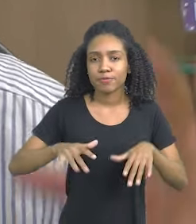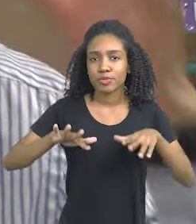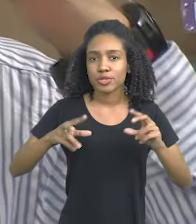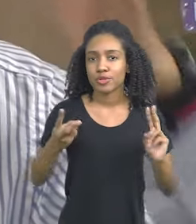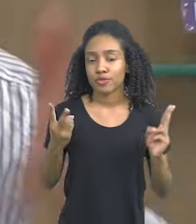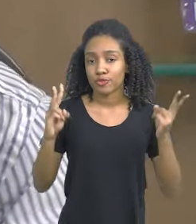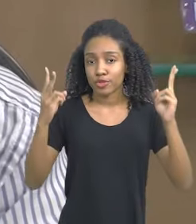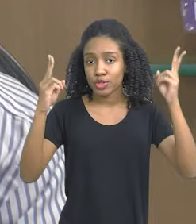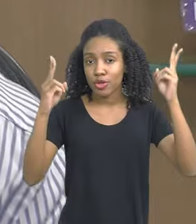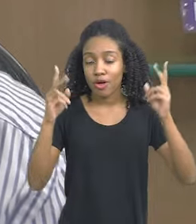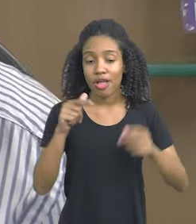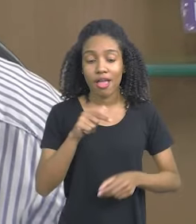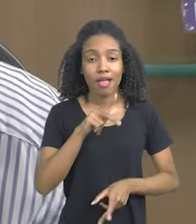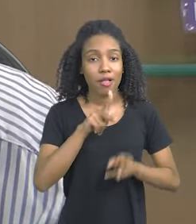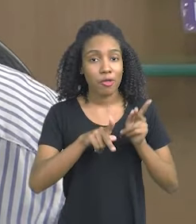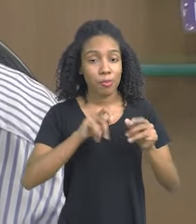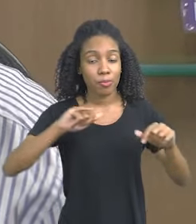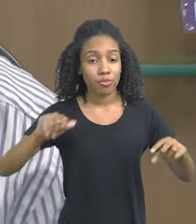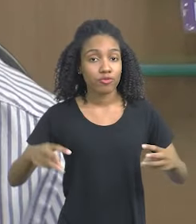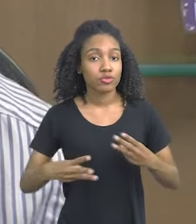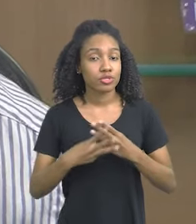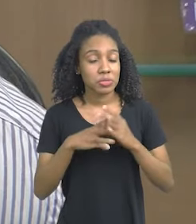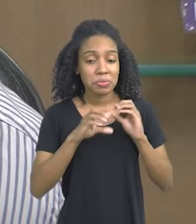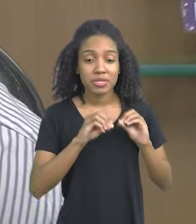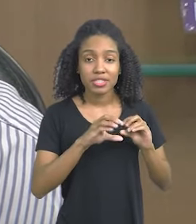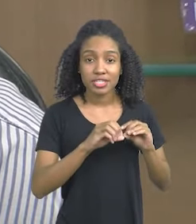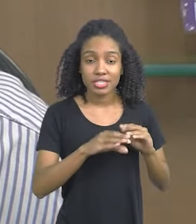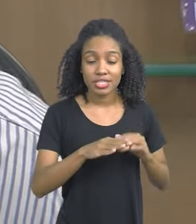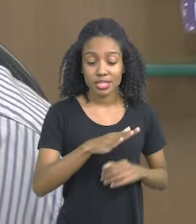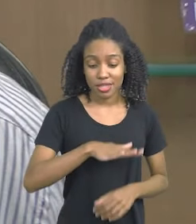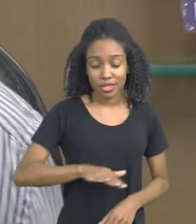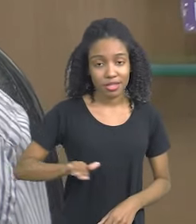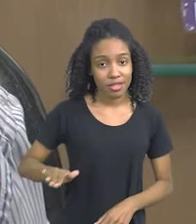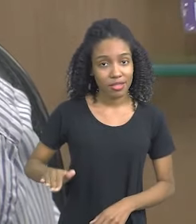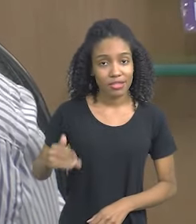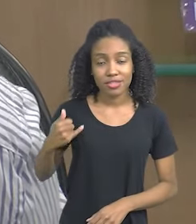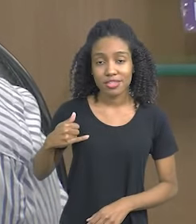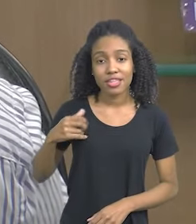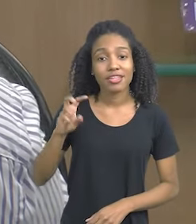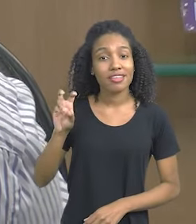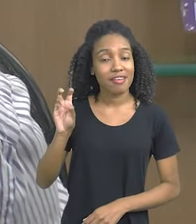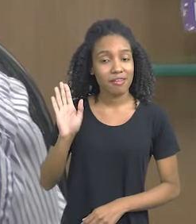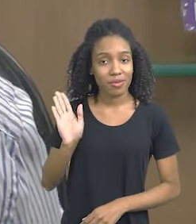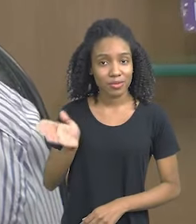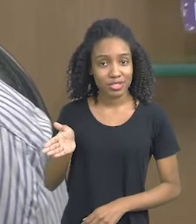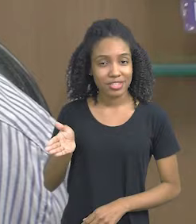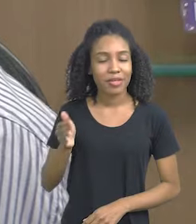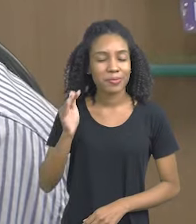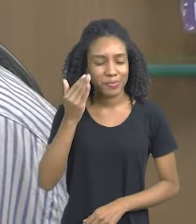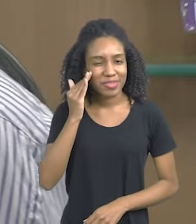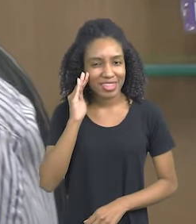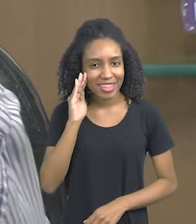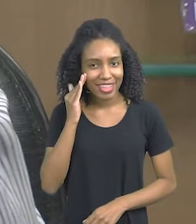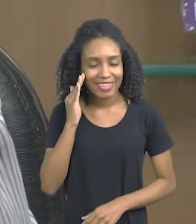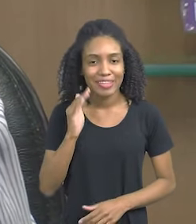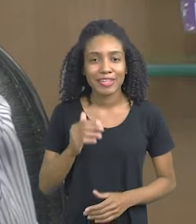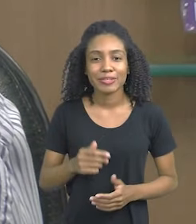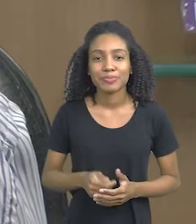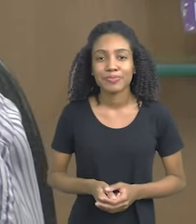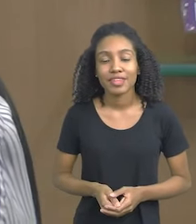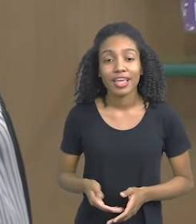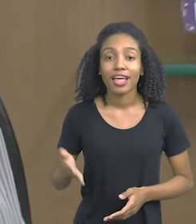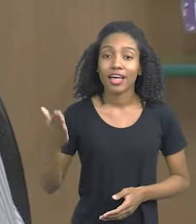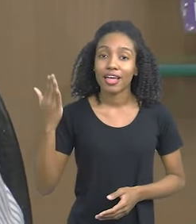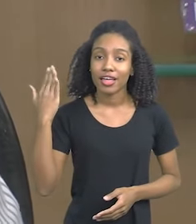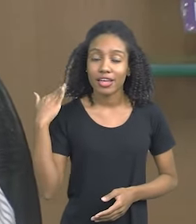que é colocado na mente das crianças desde os 5 aninhos. Você vai entender isso. Então, nós falamos primeiro